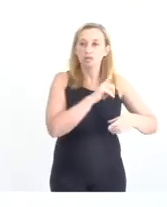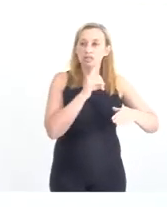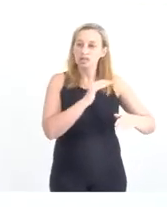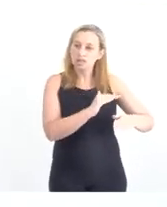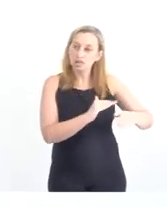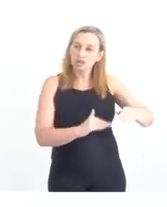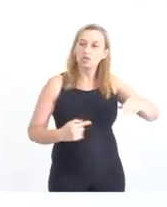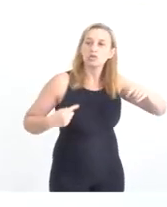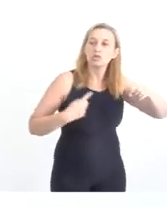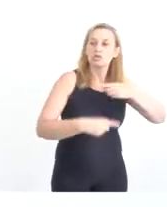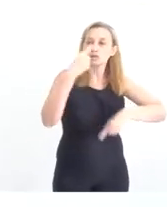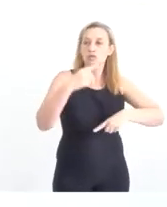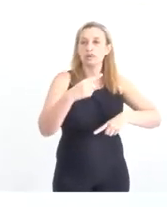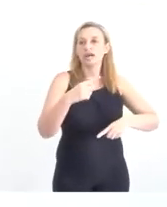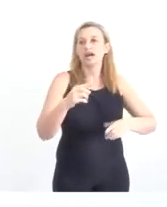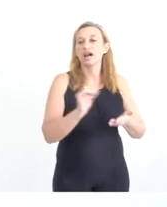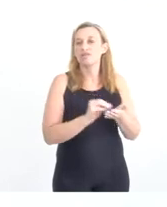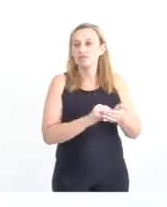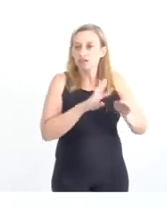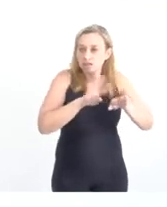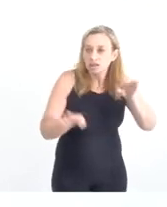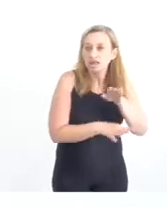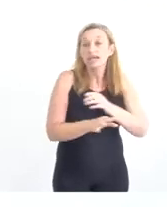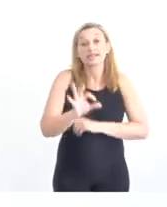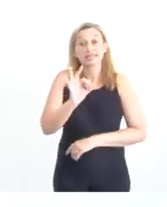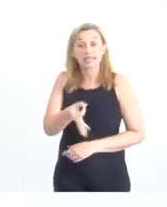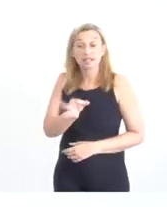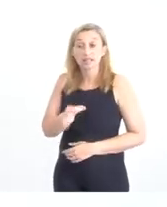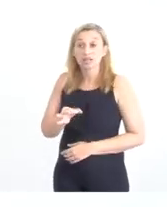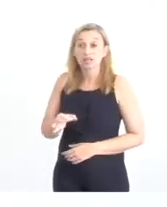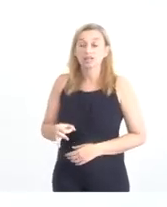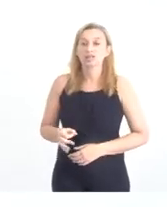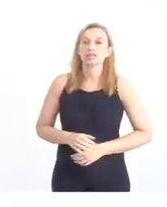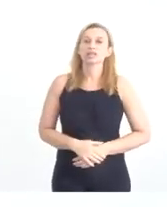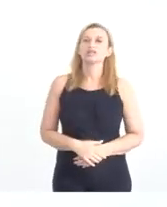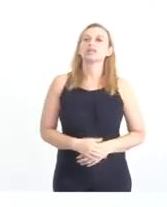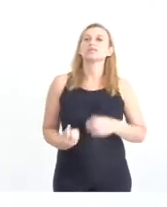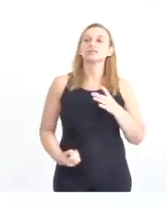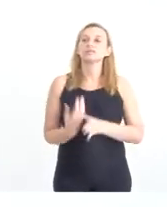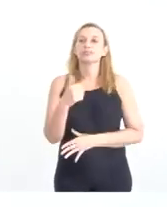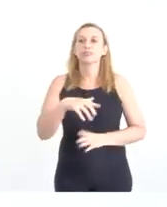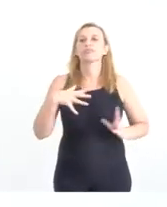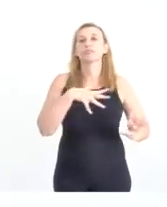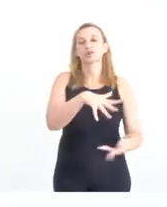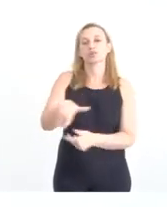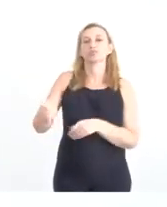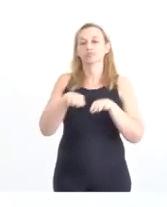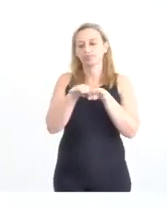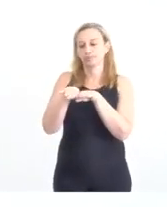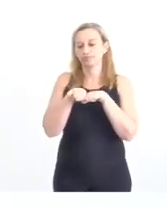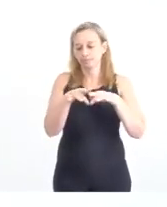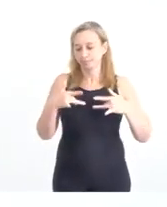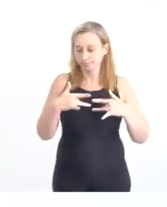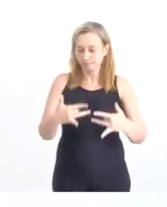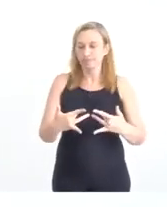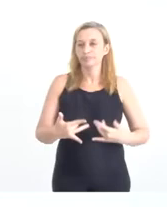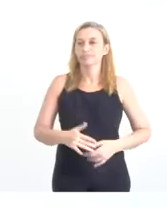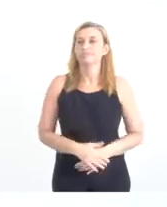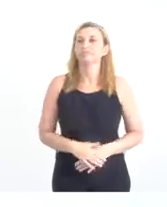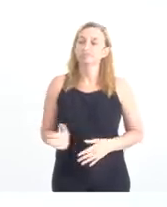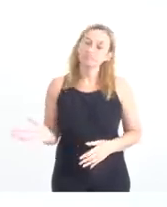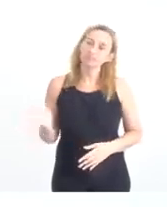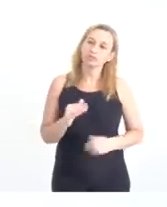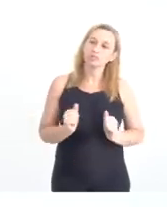de gênero de classe de raça Não afinal de contas plantamos aqui um mundo igualitário solidário e fraterno